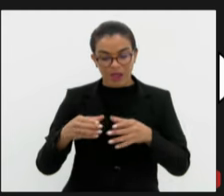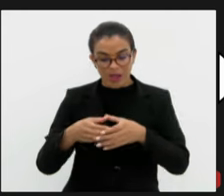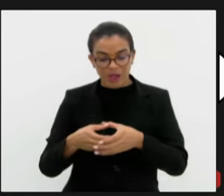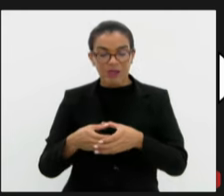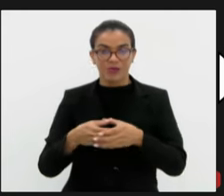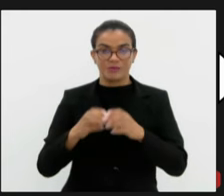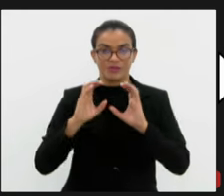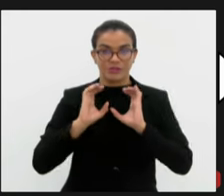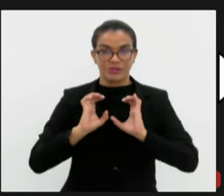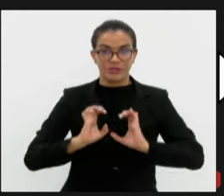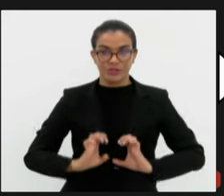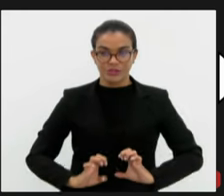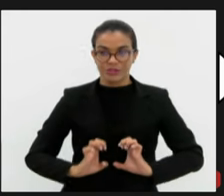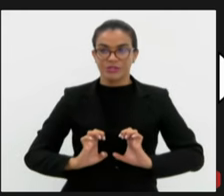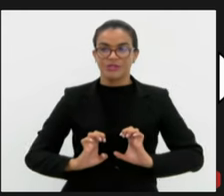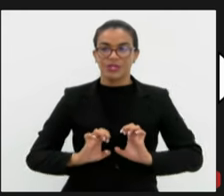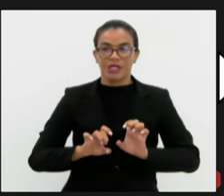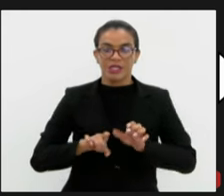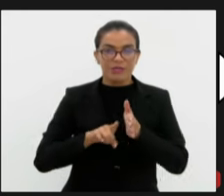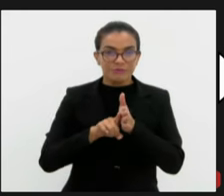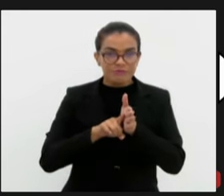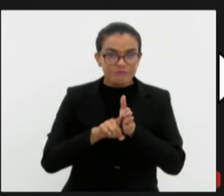dessa Casa vai trazer dentro de um prazo